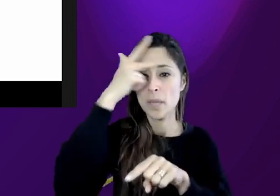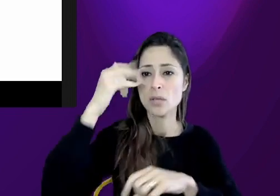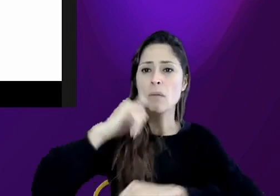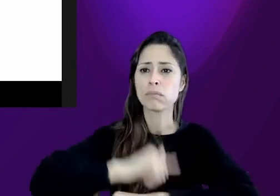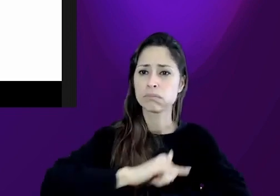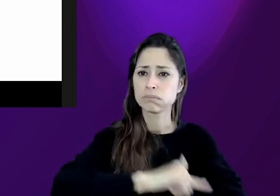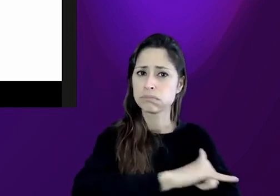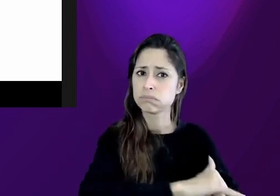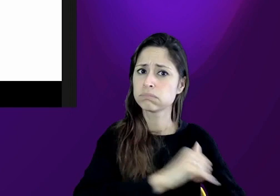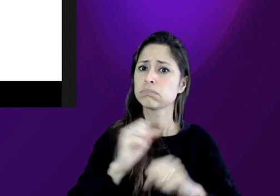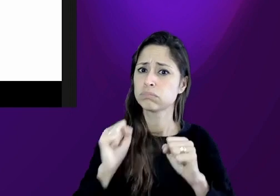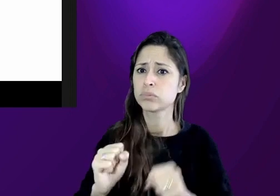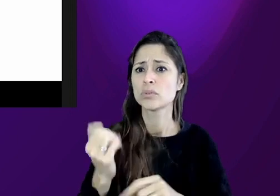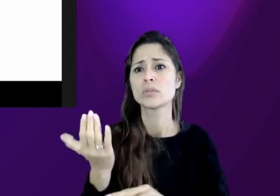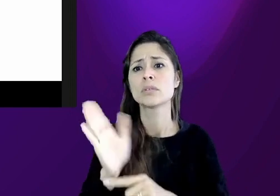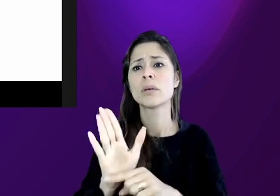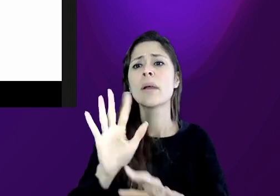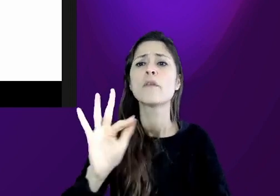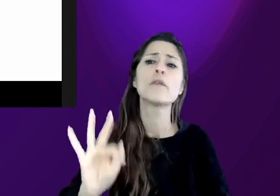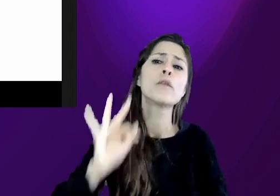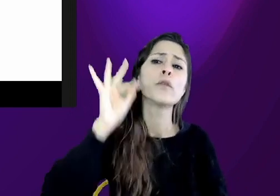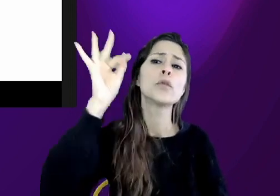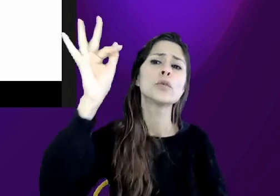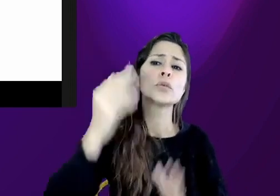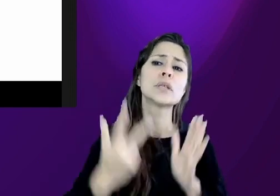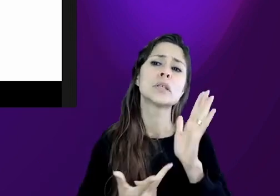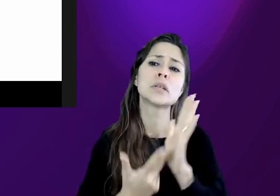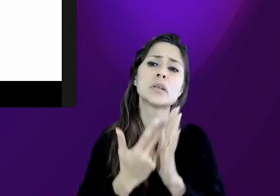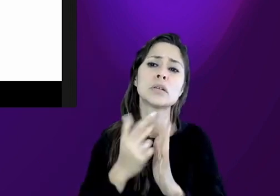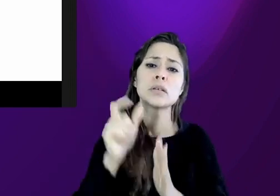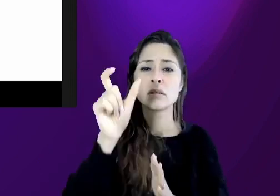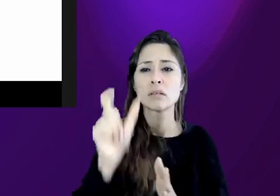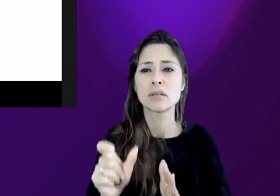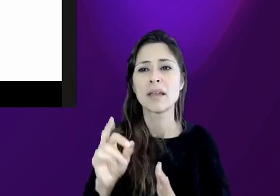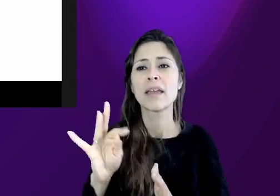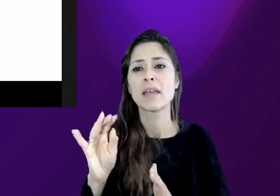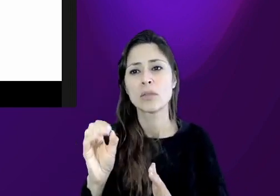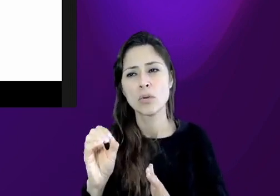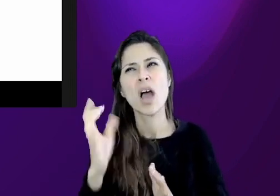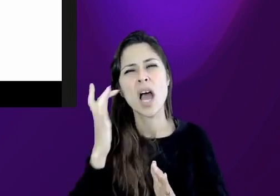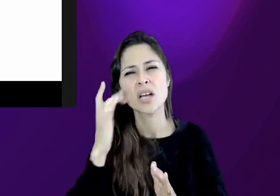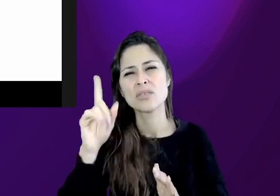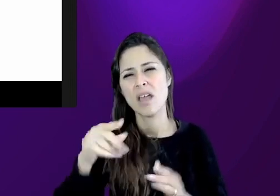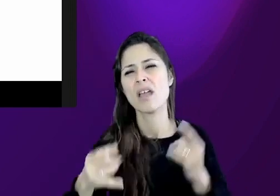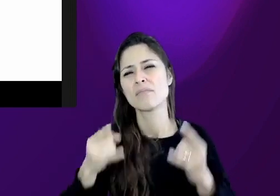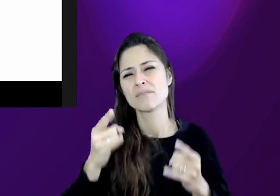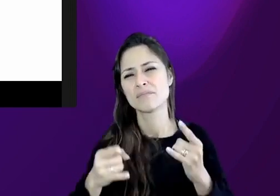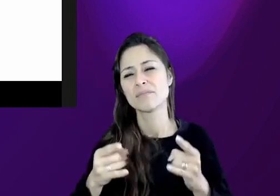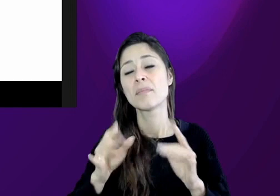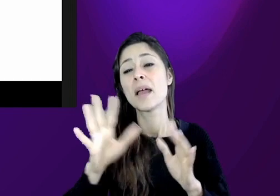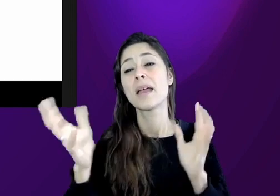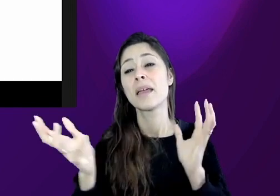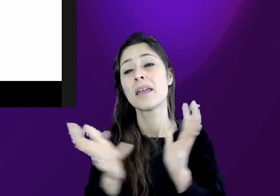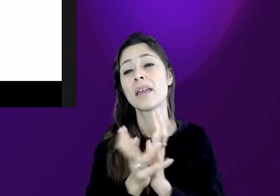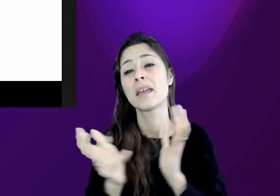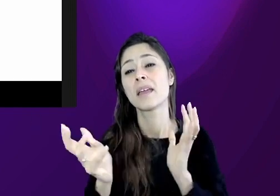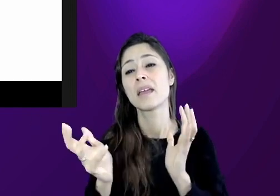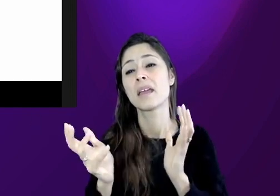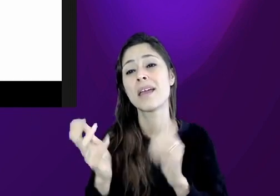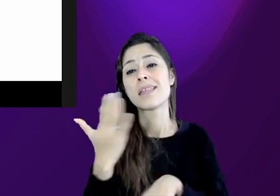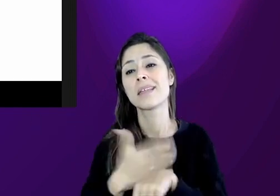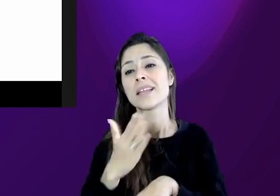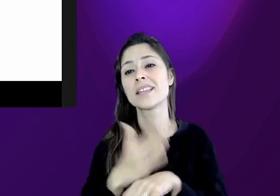mas o futuro da cirurgia do câncer do reto tende a ser via robótica quando disponível, principalmente com uma equipe capacitada e